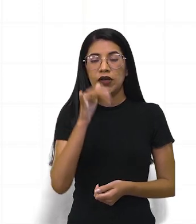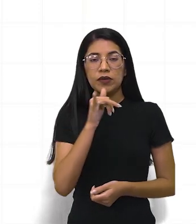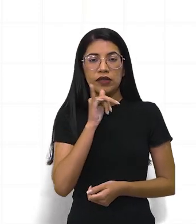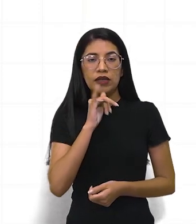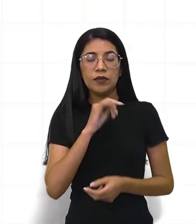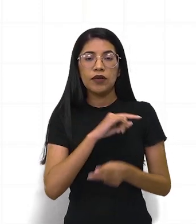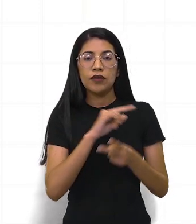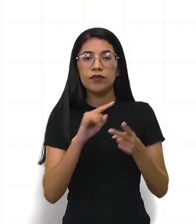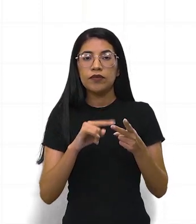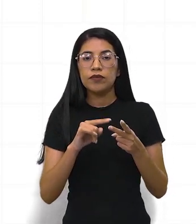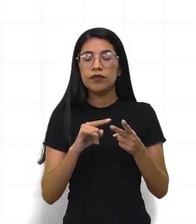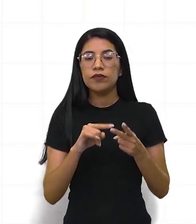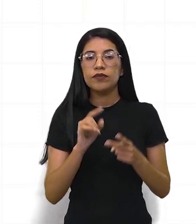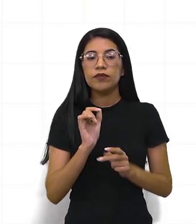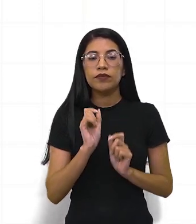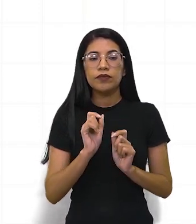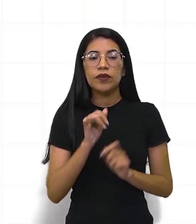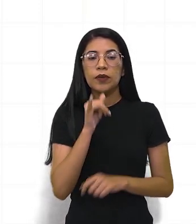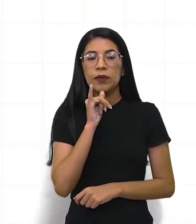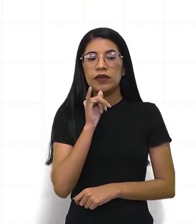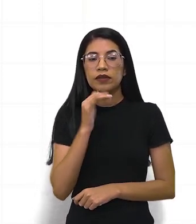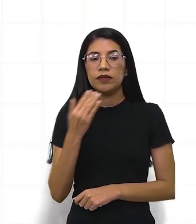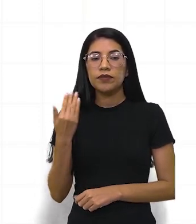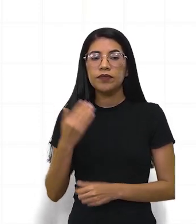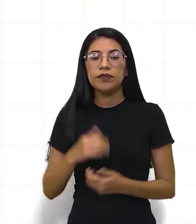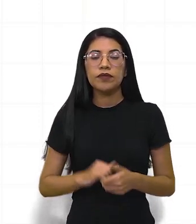segundo exemplo. Olhem aqui na nossa cartela.